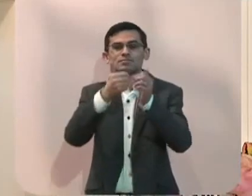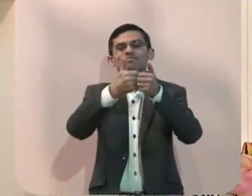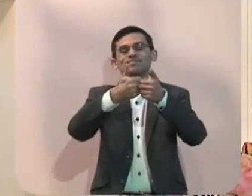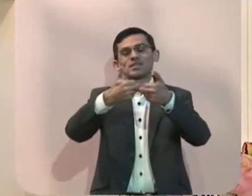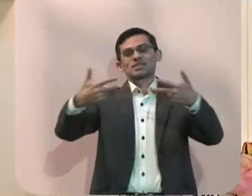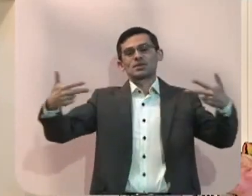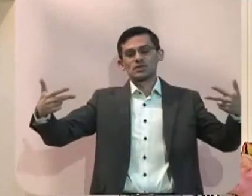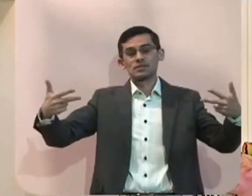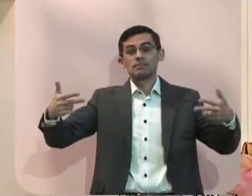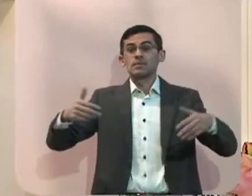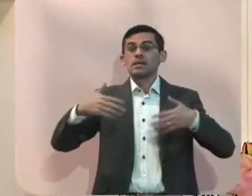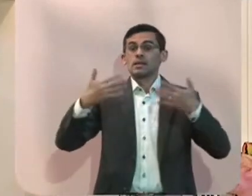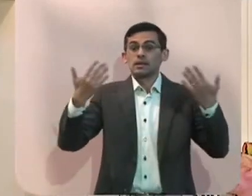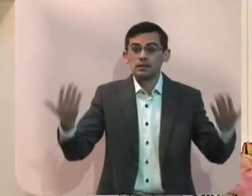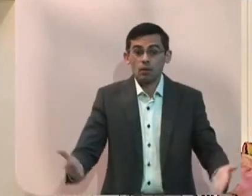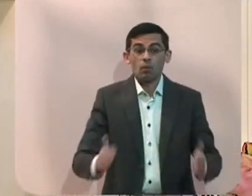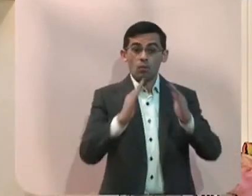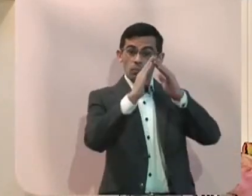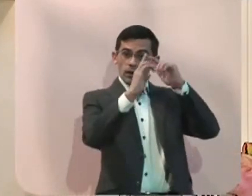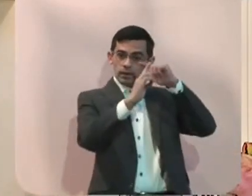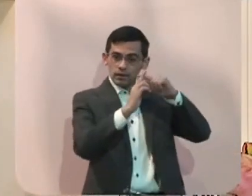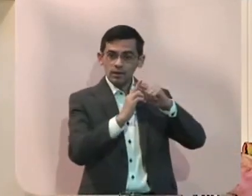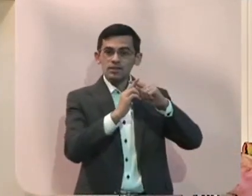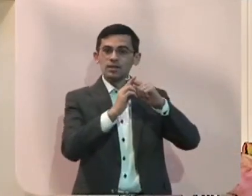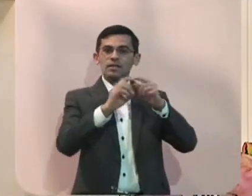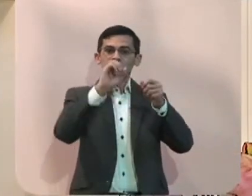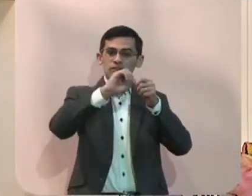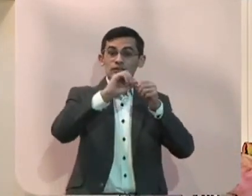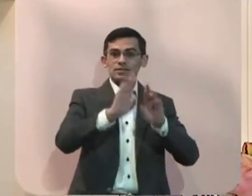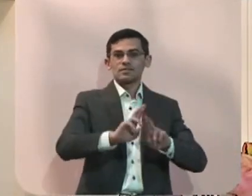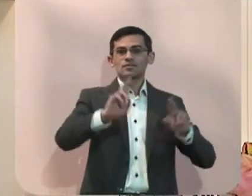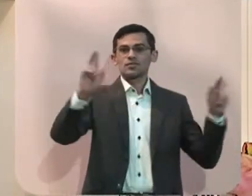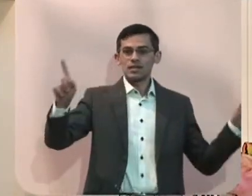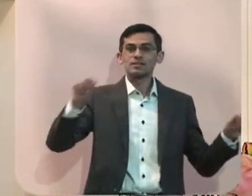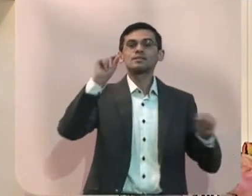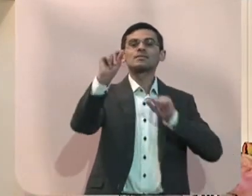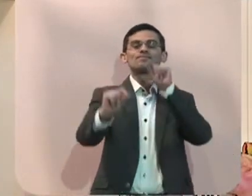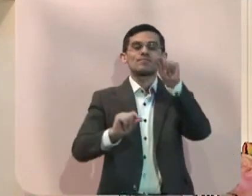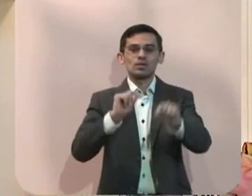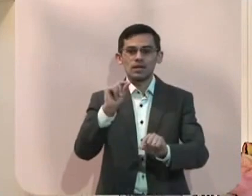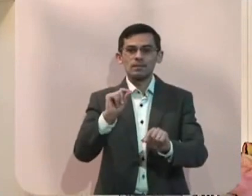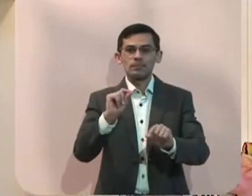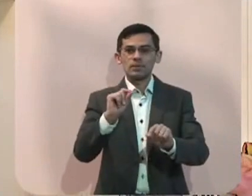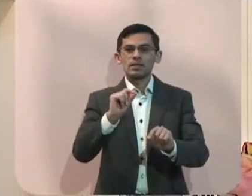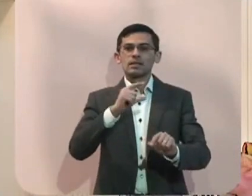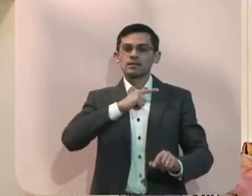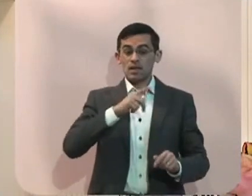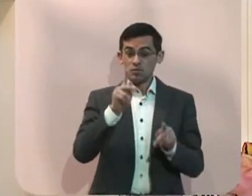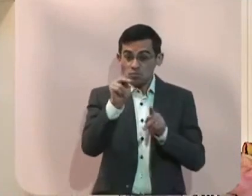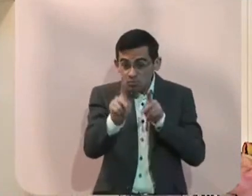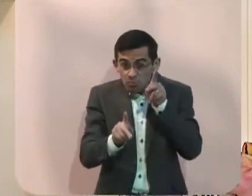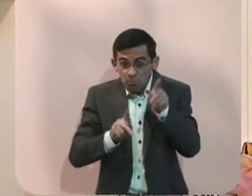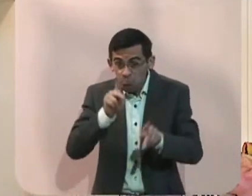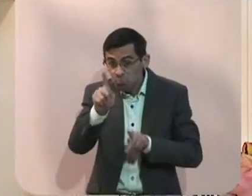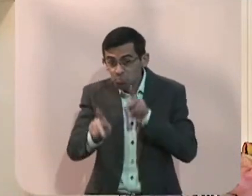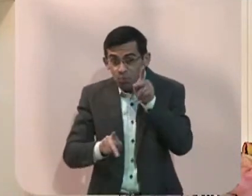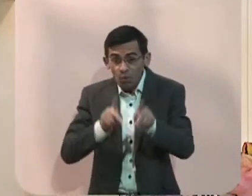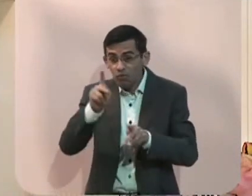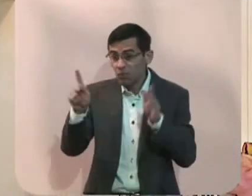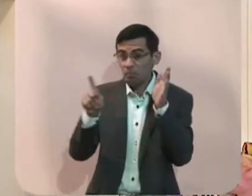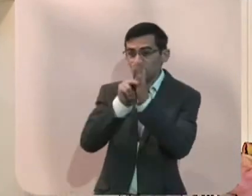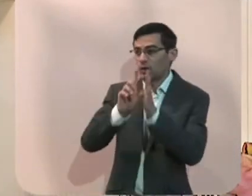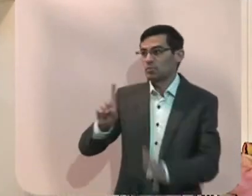tudo. E então, uma igreja que se torna relevante é uma igreja que tem um povo, o povo